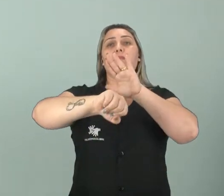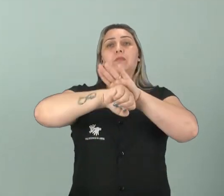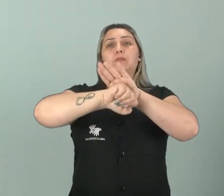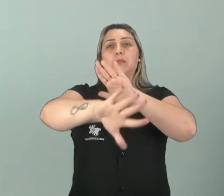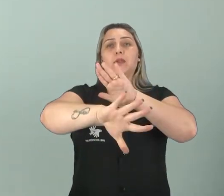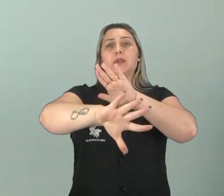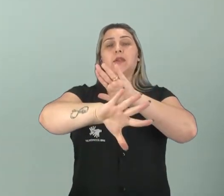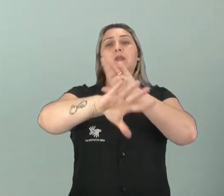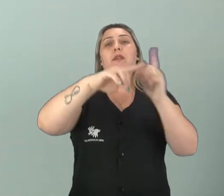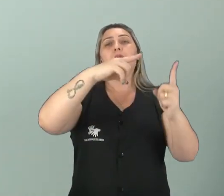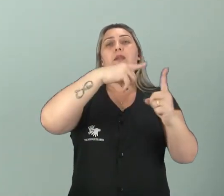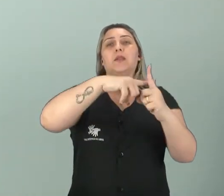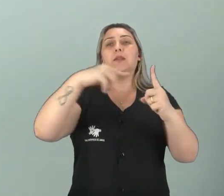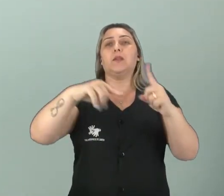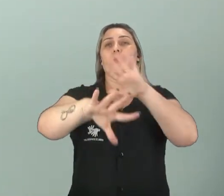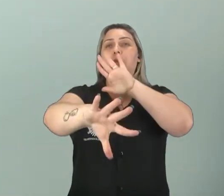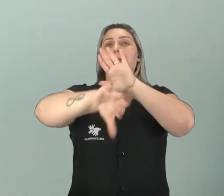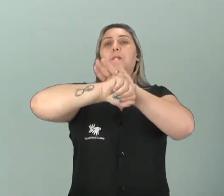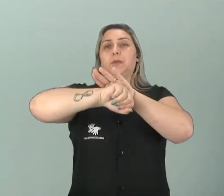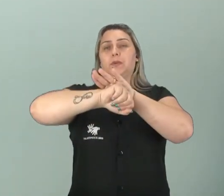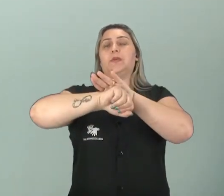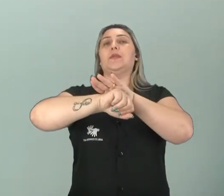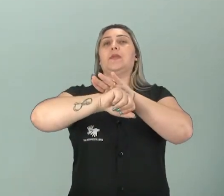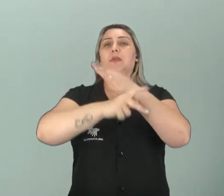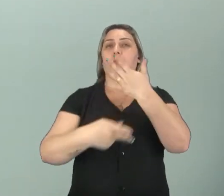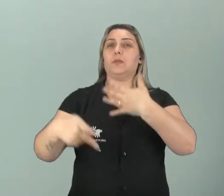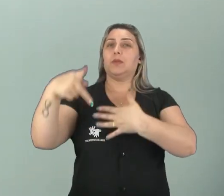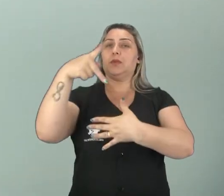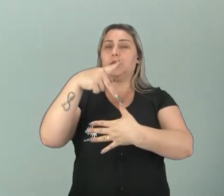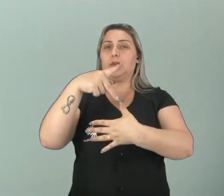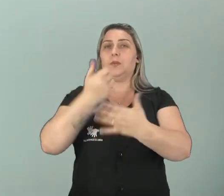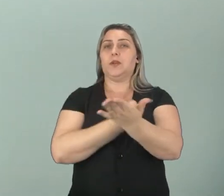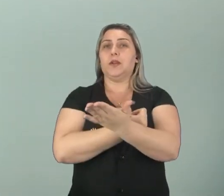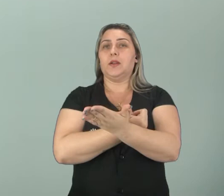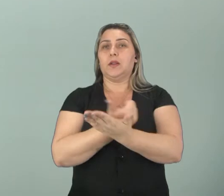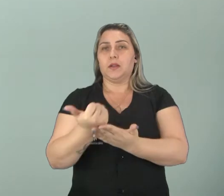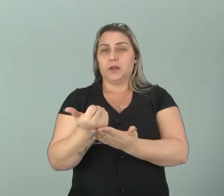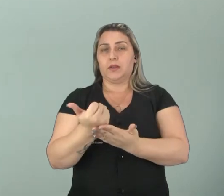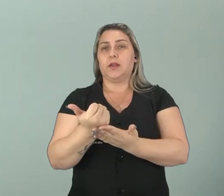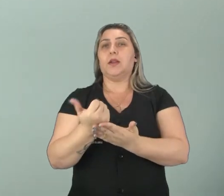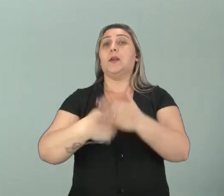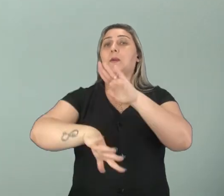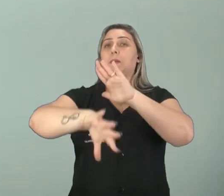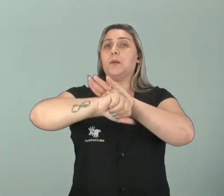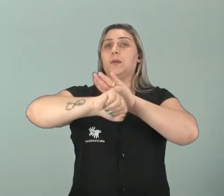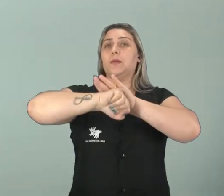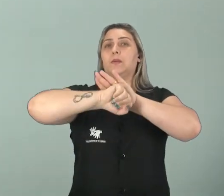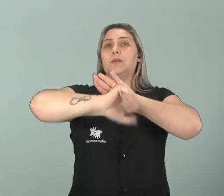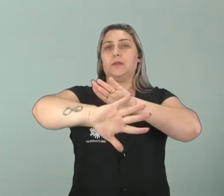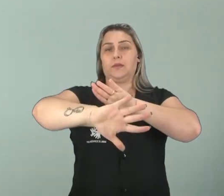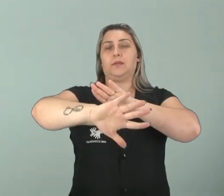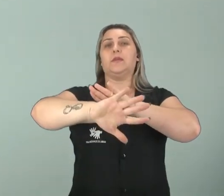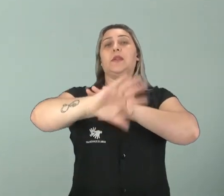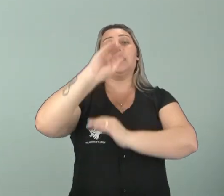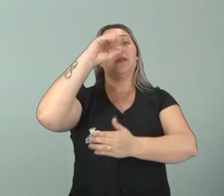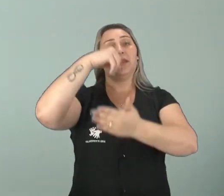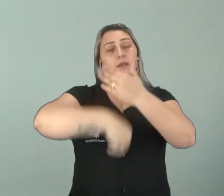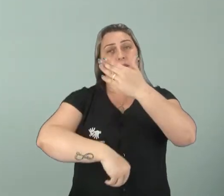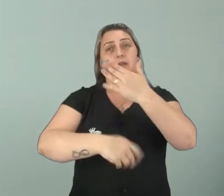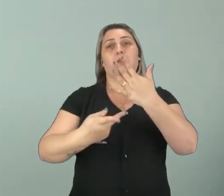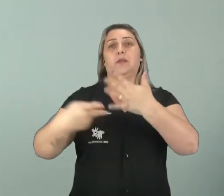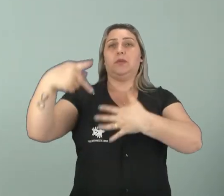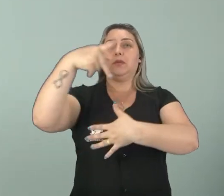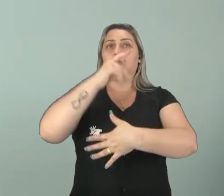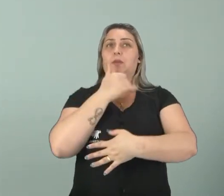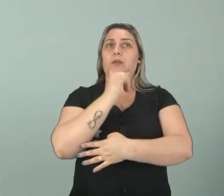que forem oposto, eles vão atrair-se. Esse é o princípio da ação, da atração e da repulsão, que está dentro dos princípios